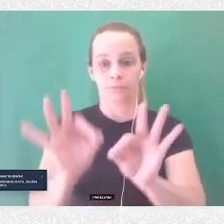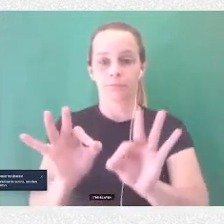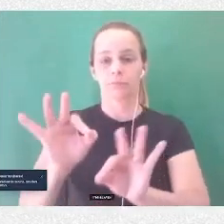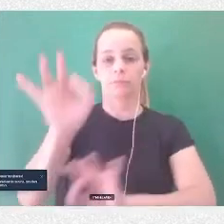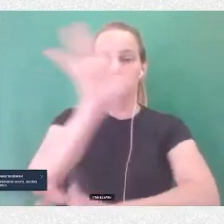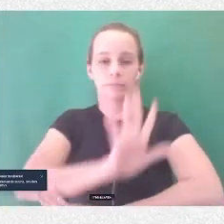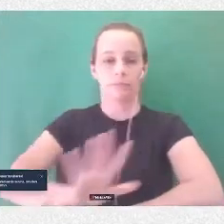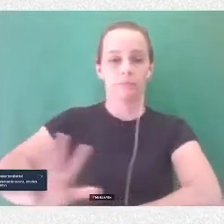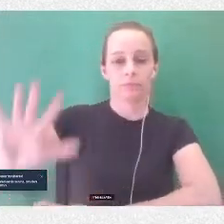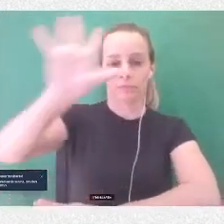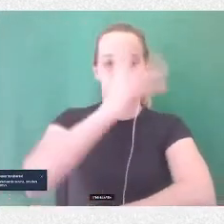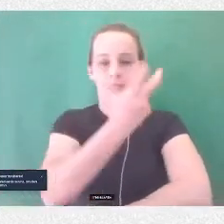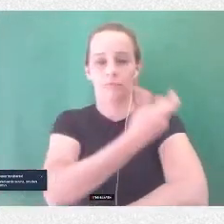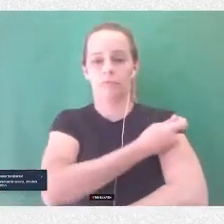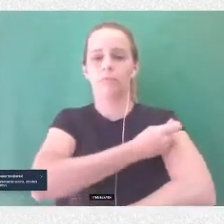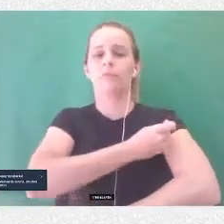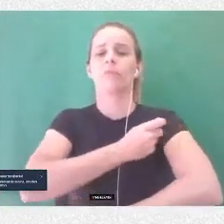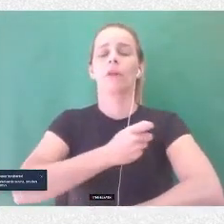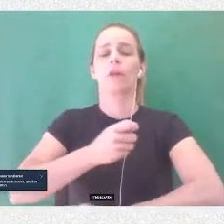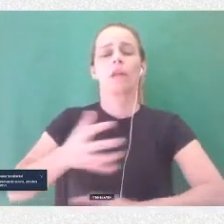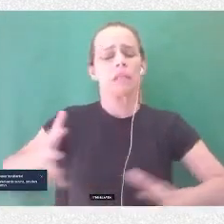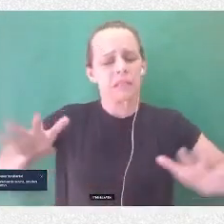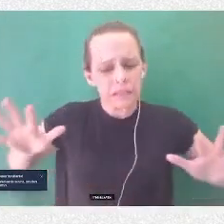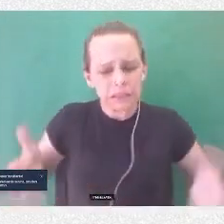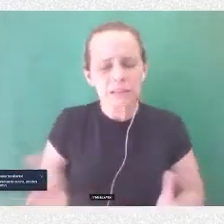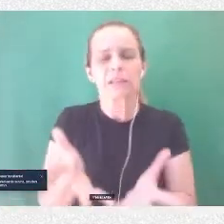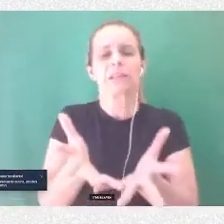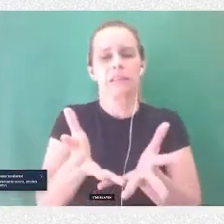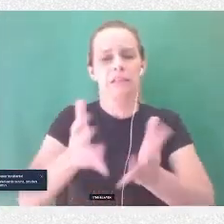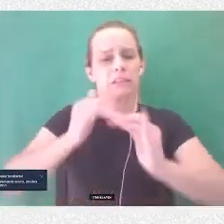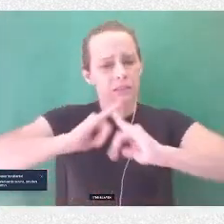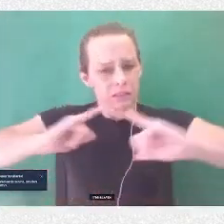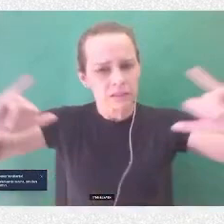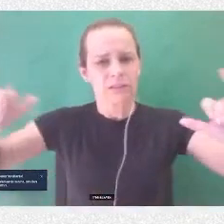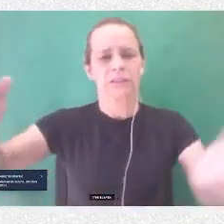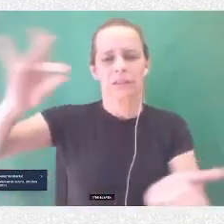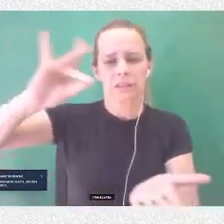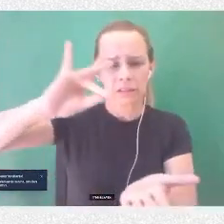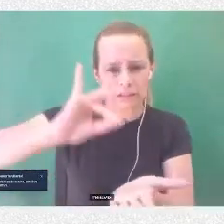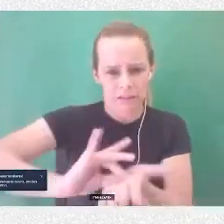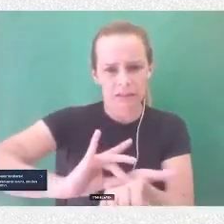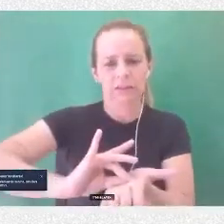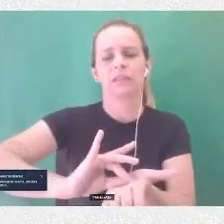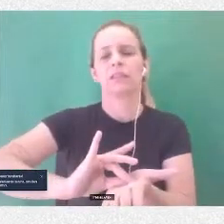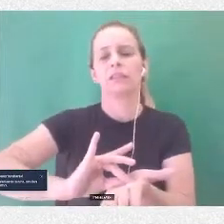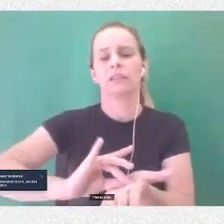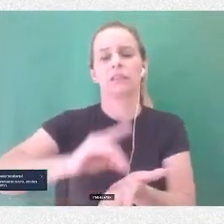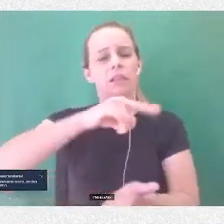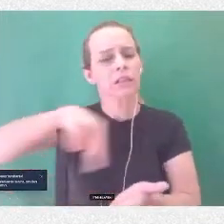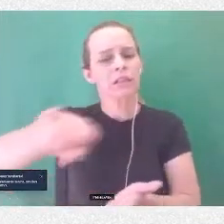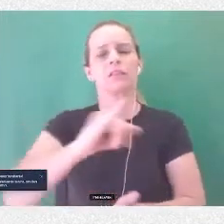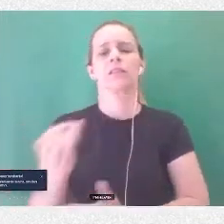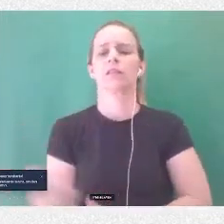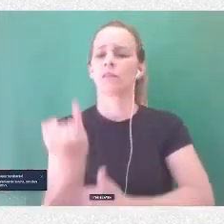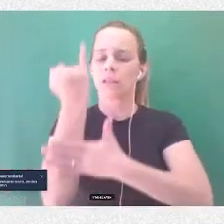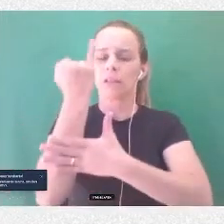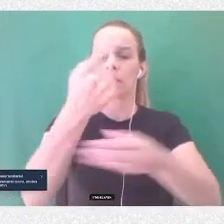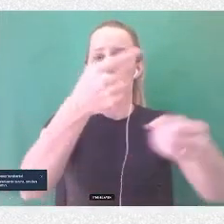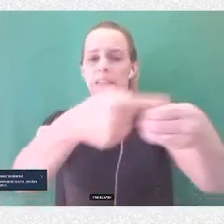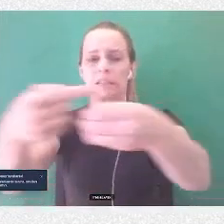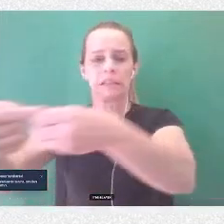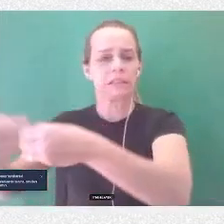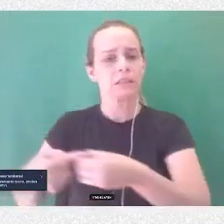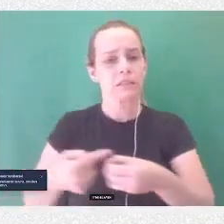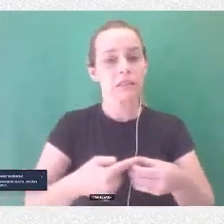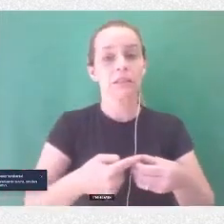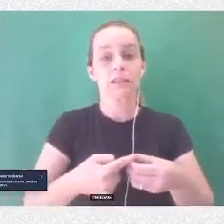da Saúde incentivam ações de estudos de efetividade a despeito de outras cidades, inclusive, que vocês